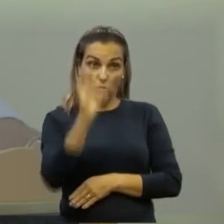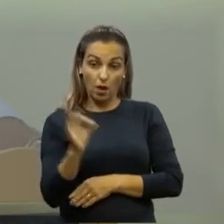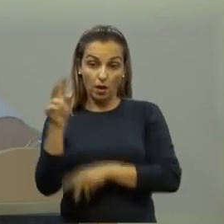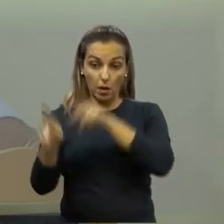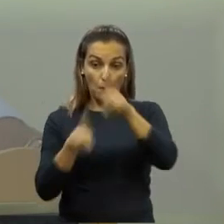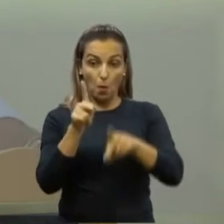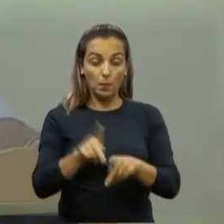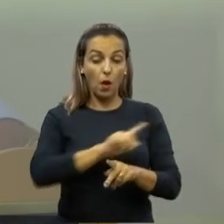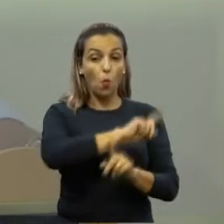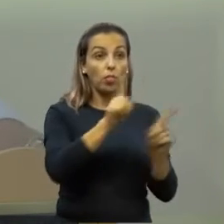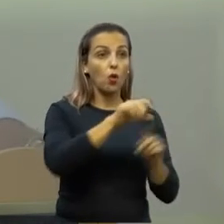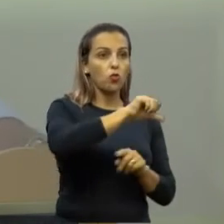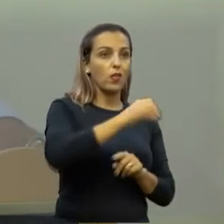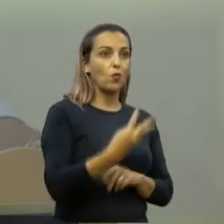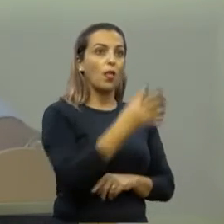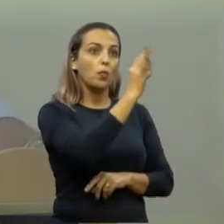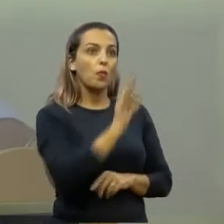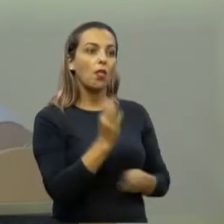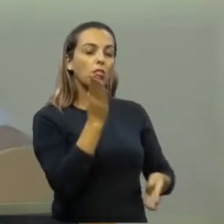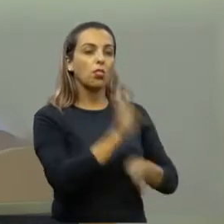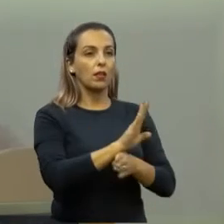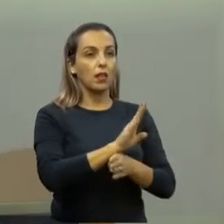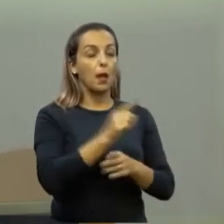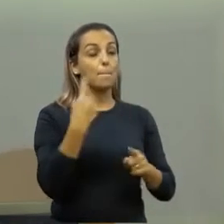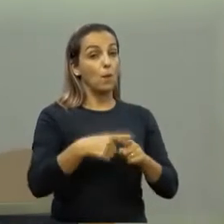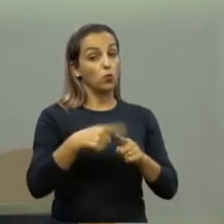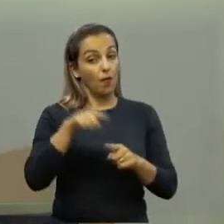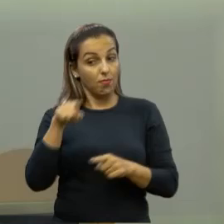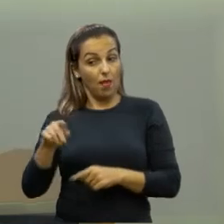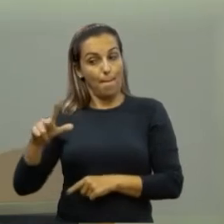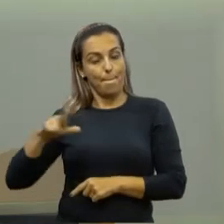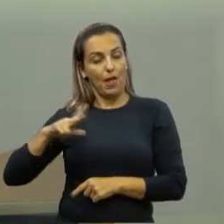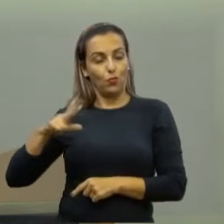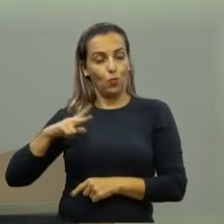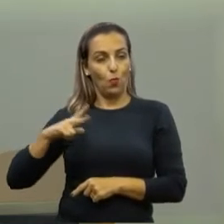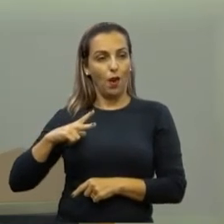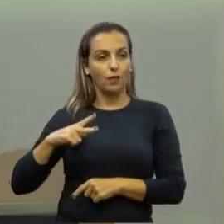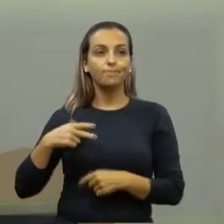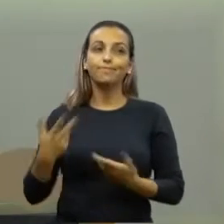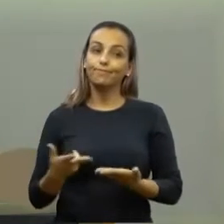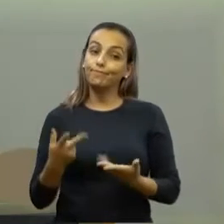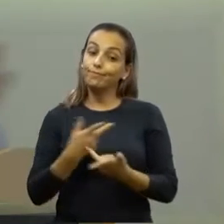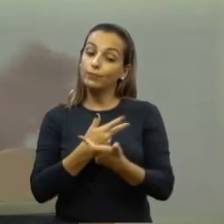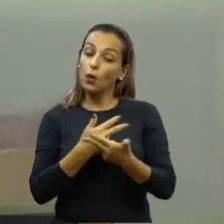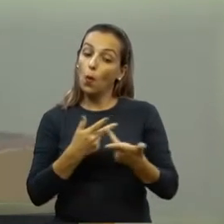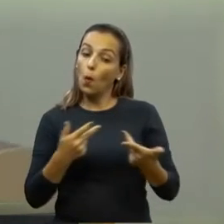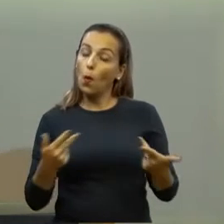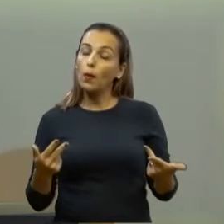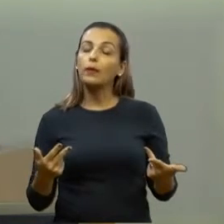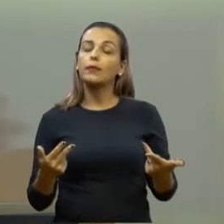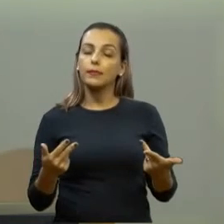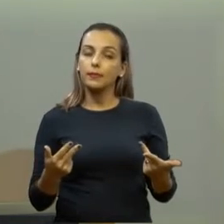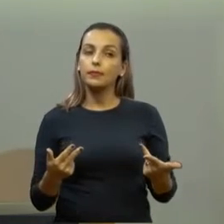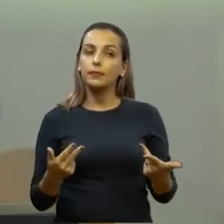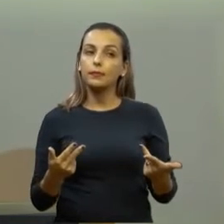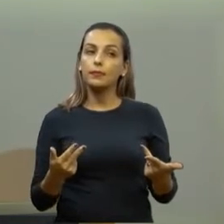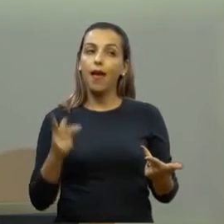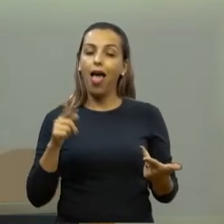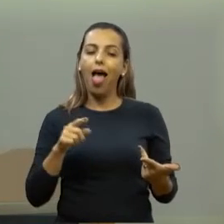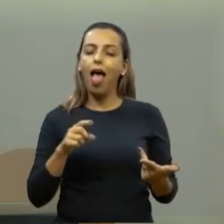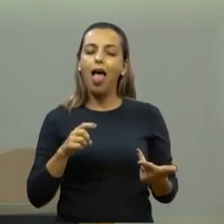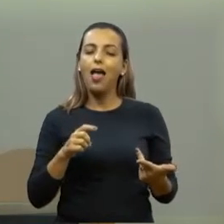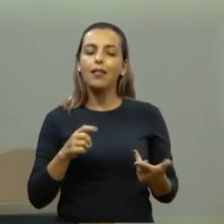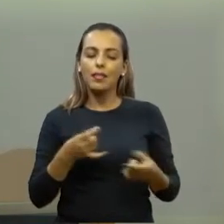não 94 por ela ser privada bom então tem bastante coisa o que aconteceu respeito Santa Casa de